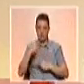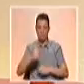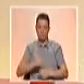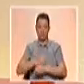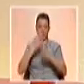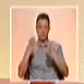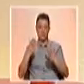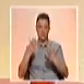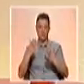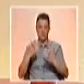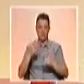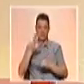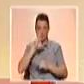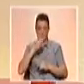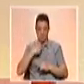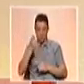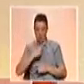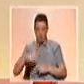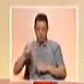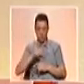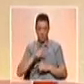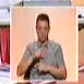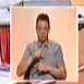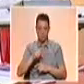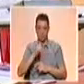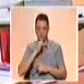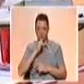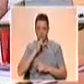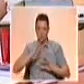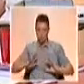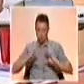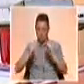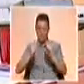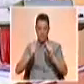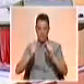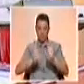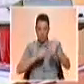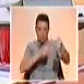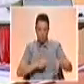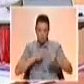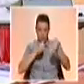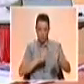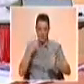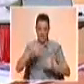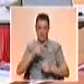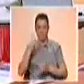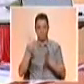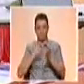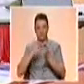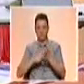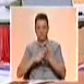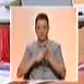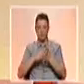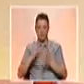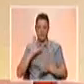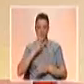muitas vezes da ineficiência. Se nós não soubermos, ao longo do desenvolvimento da cultura, o ponto em que aquela cultura precisa de mais ou